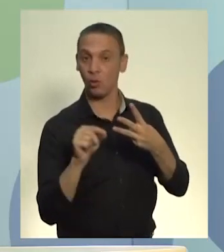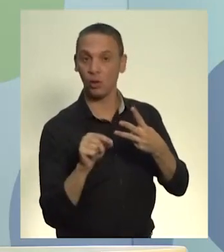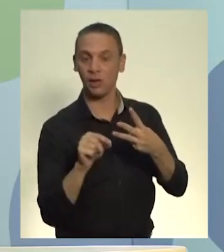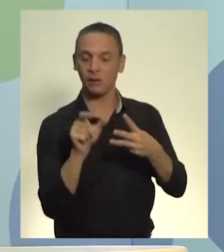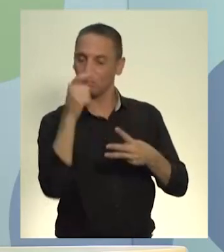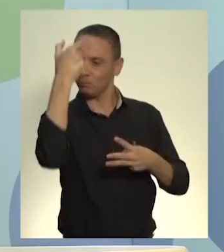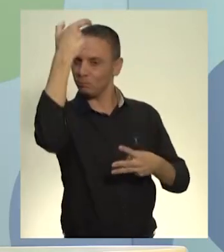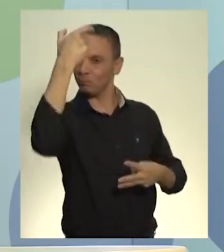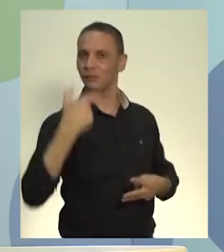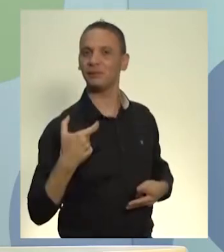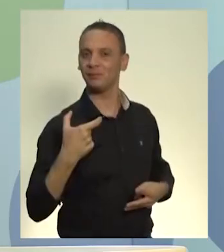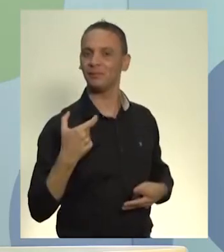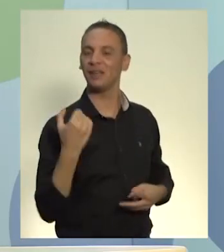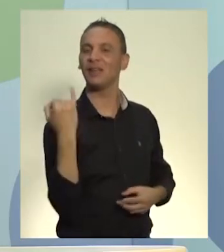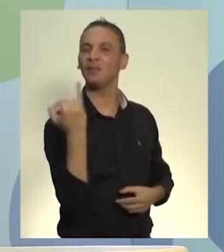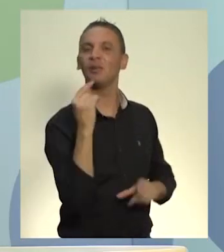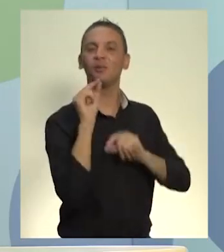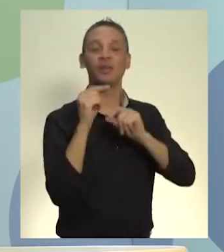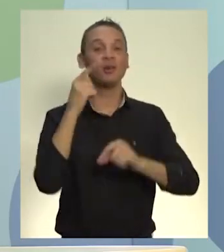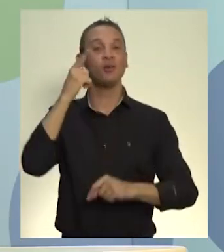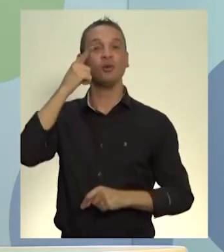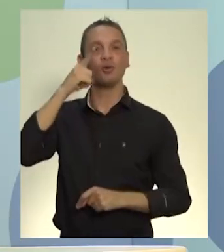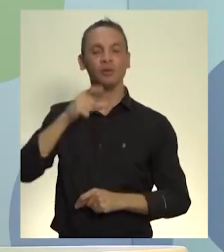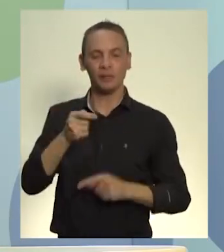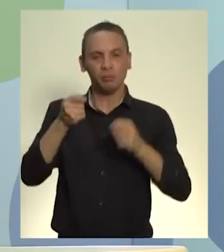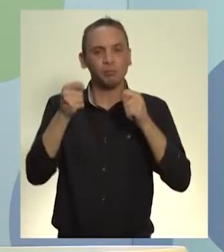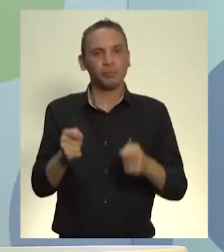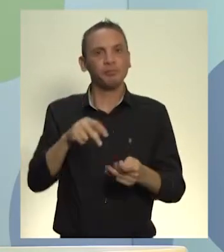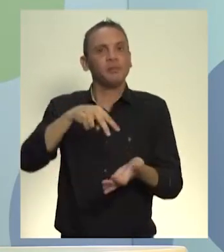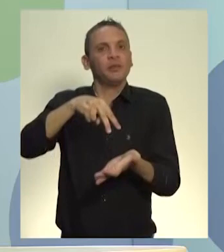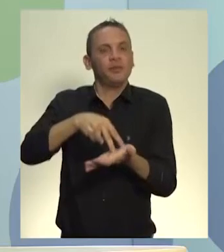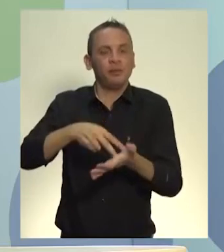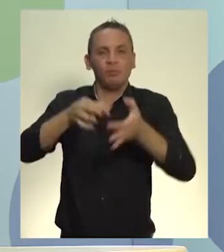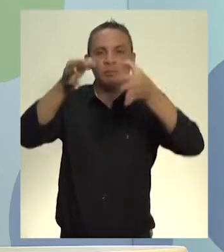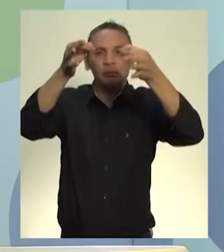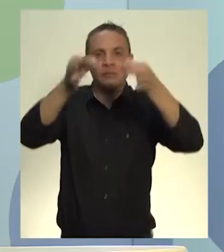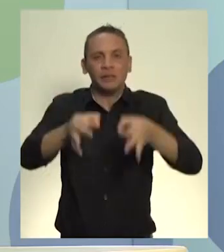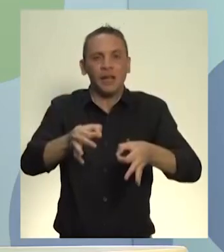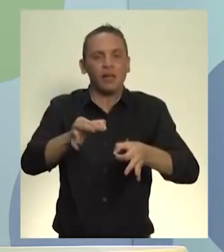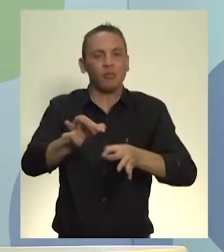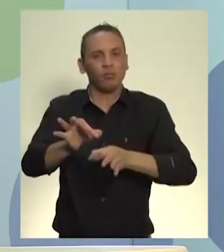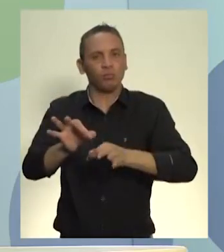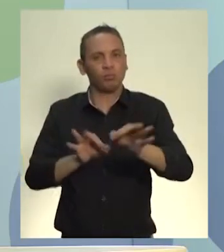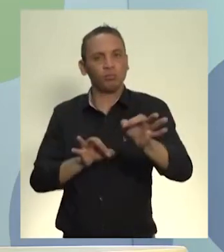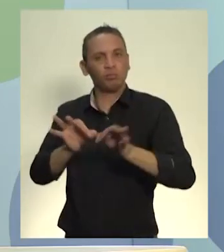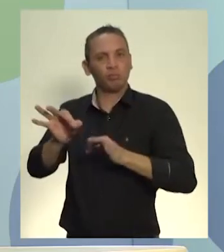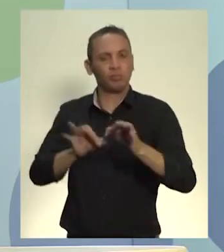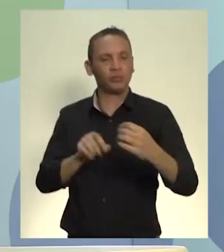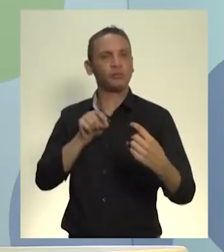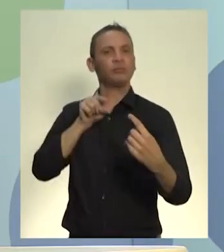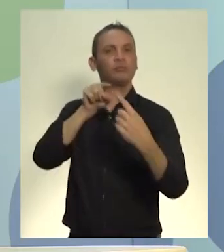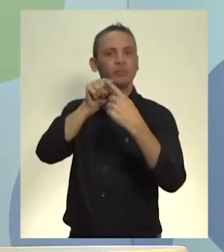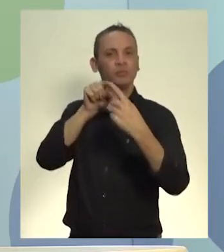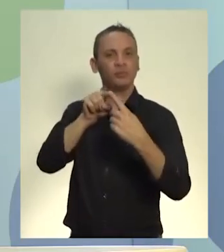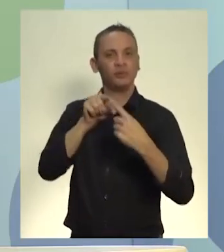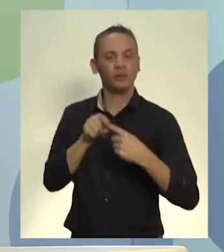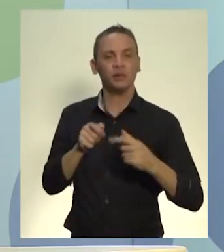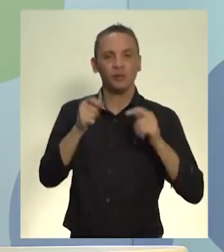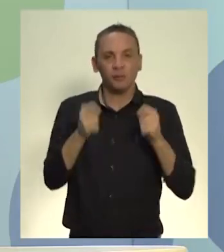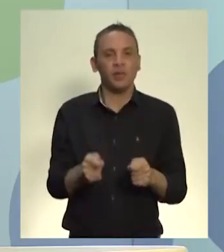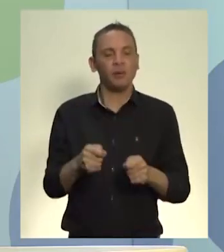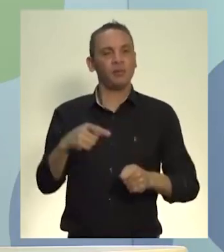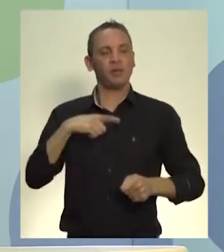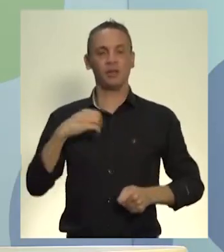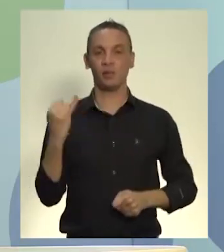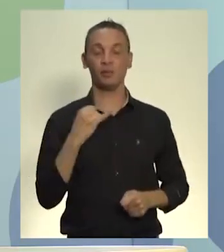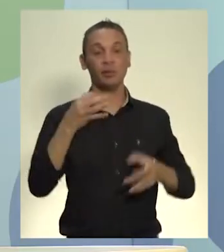protagonismo, para que vocês consigam ter atitudes mais assertivas, ou seja, mais certeiras, com mais firmeza, tendo